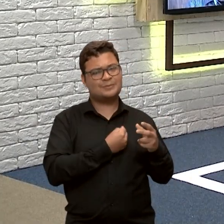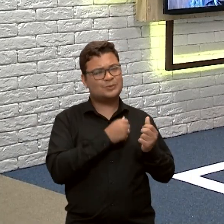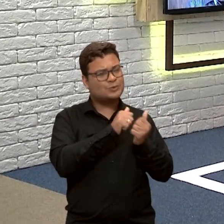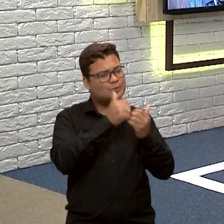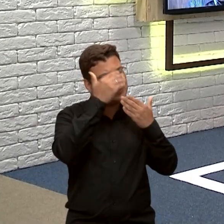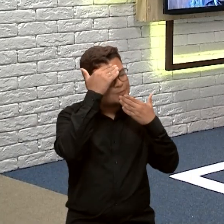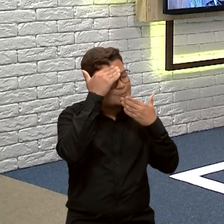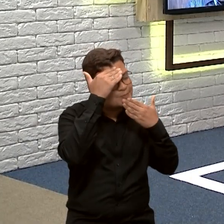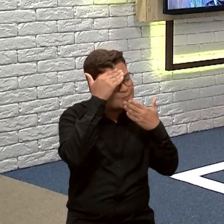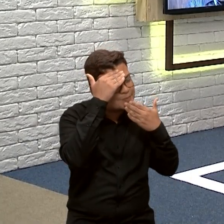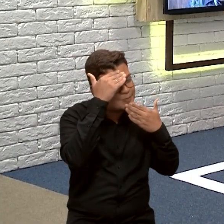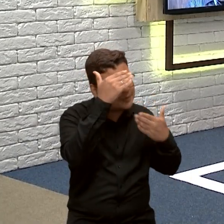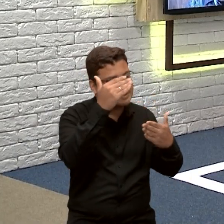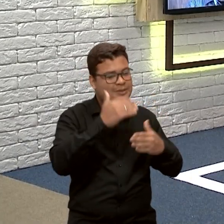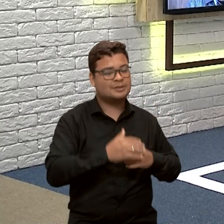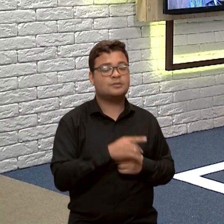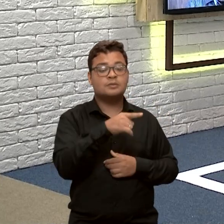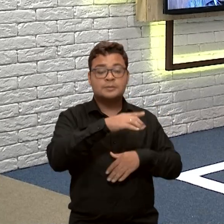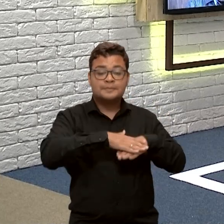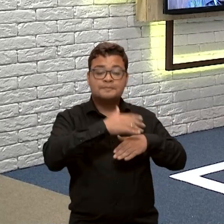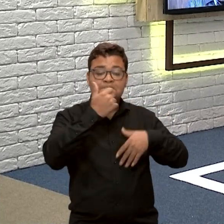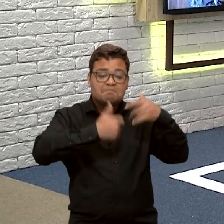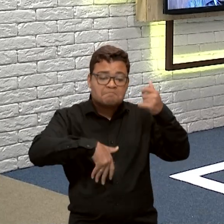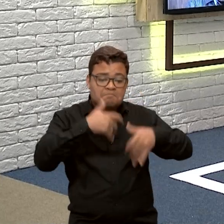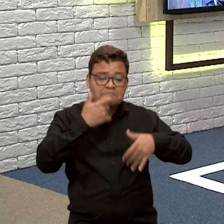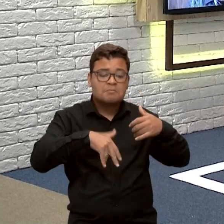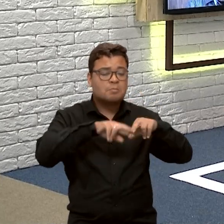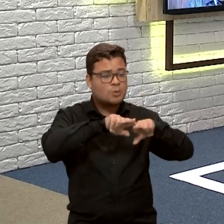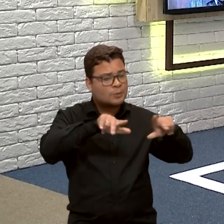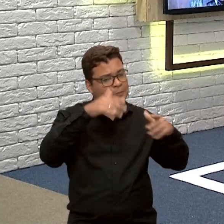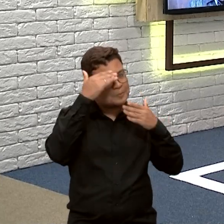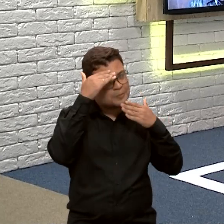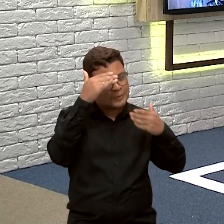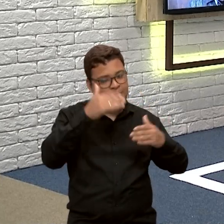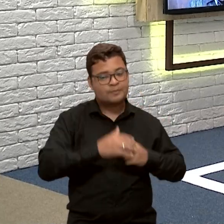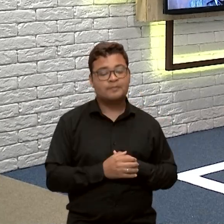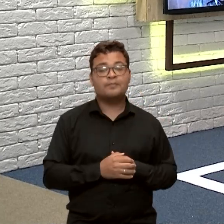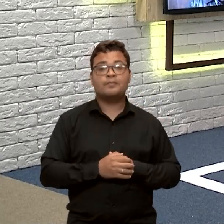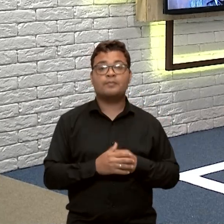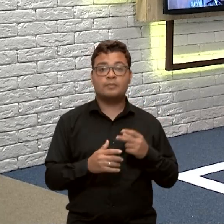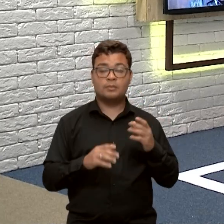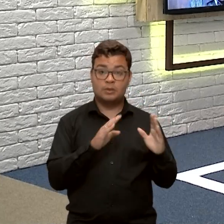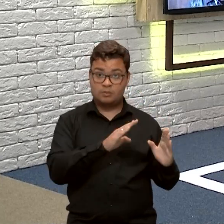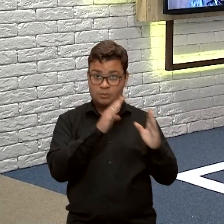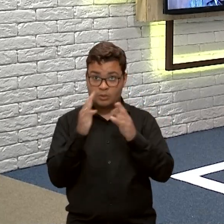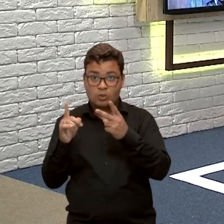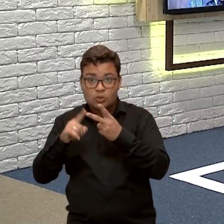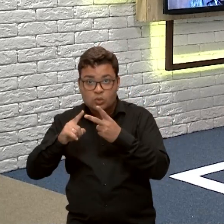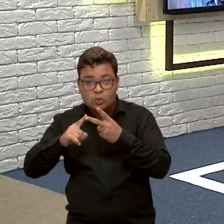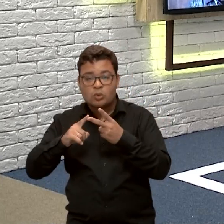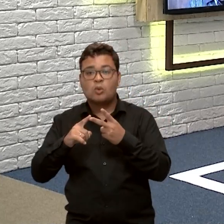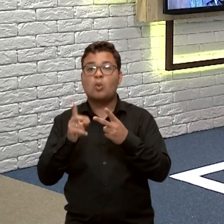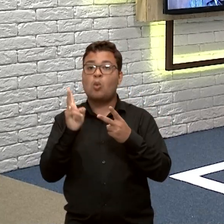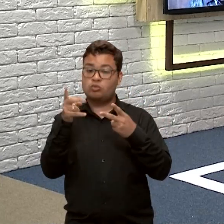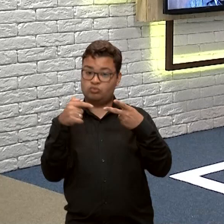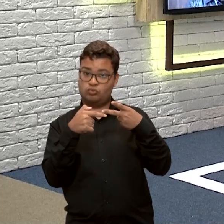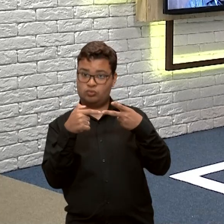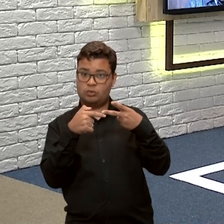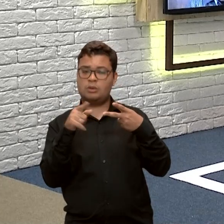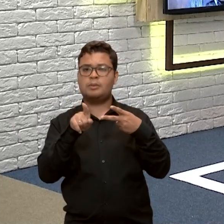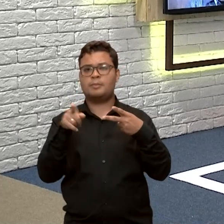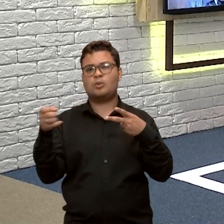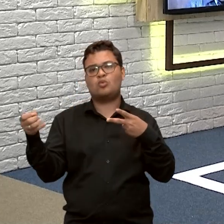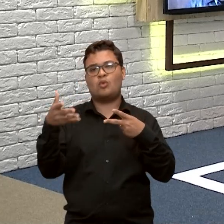buscar assistência médica para que o médico possa orientar da forma correta cada um desses casos. Bom, vou